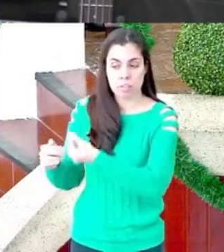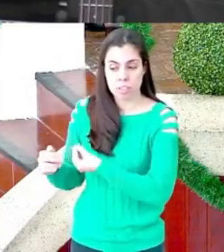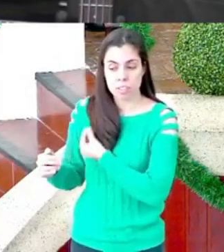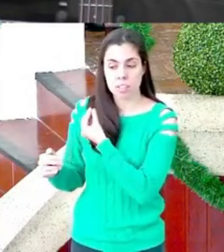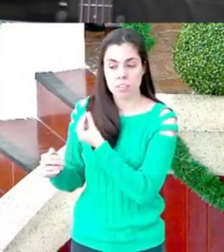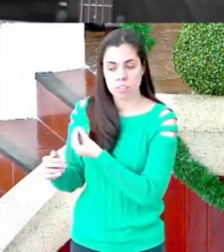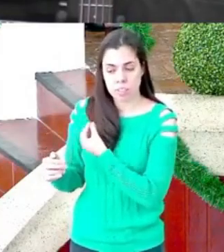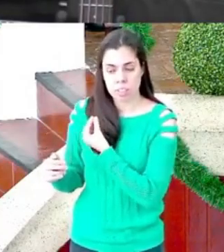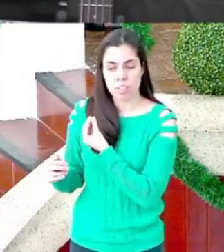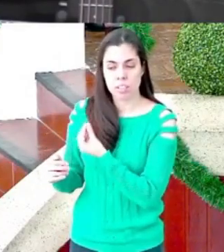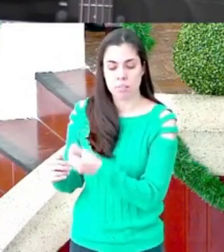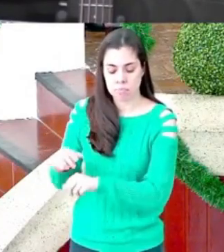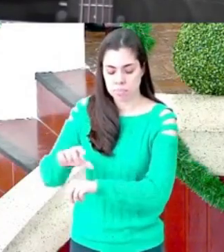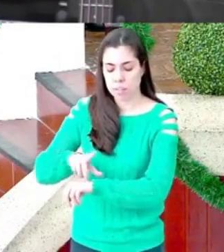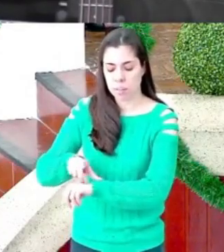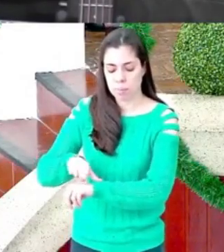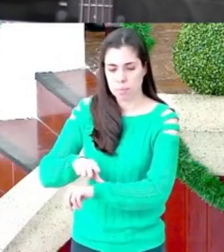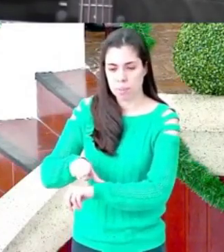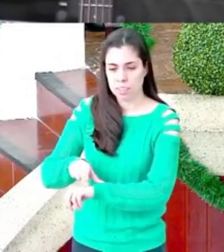correção divina.